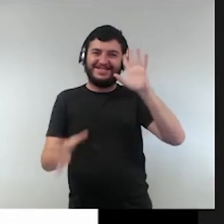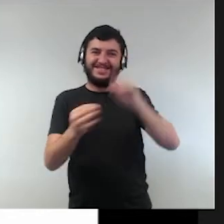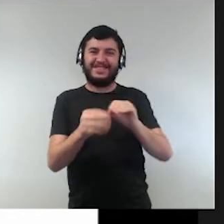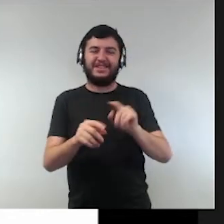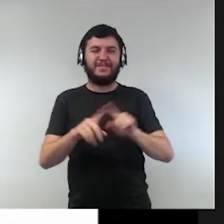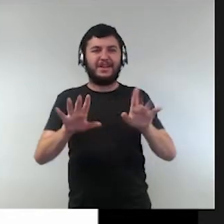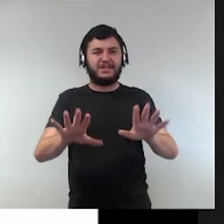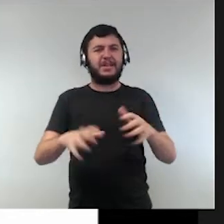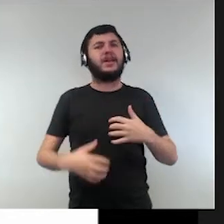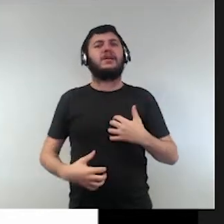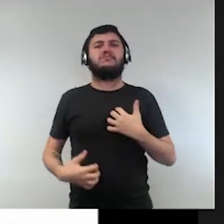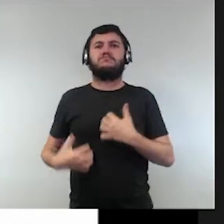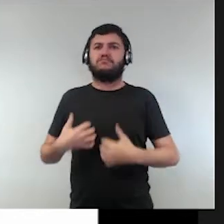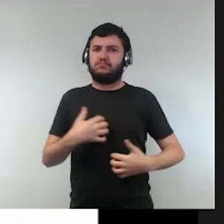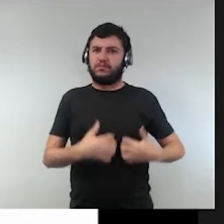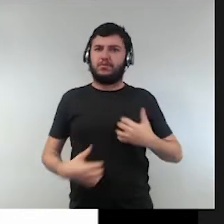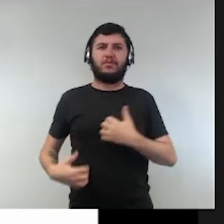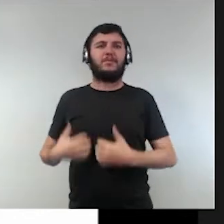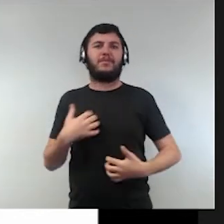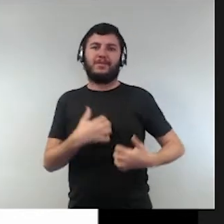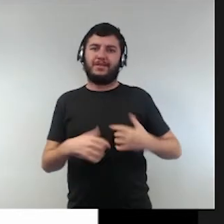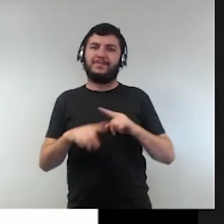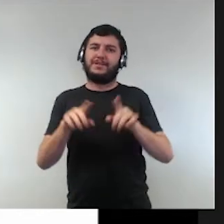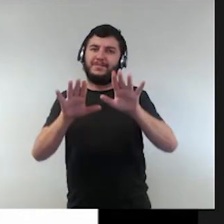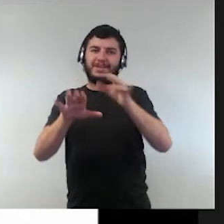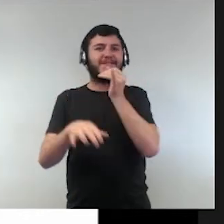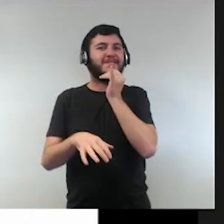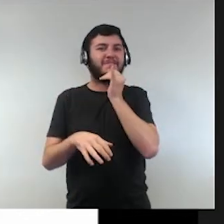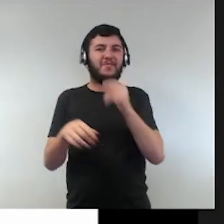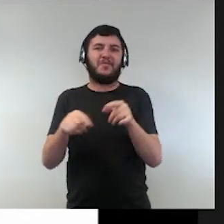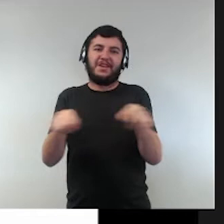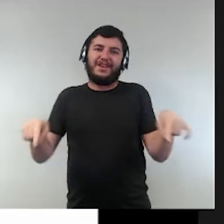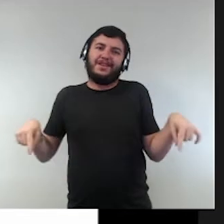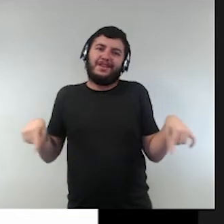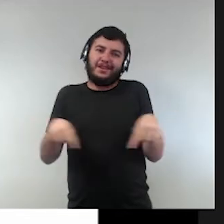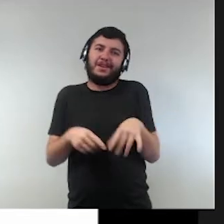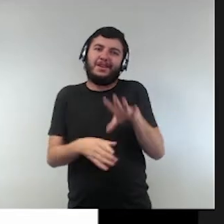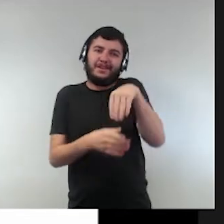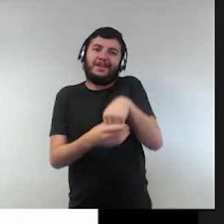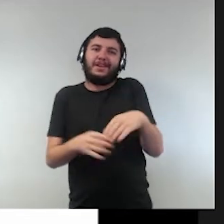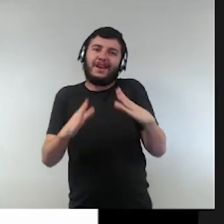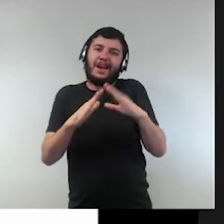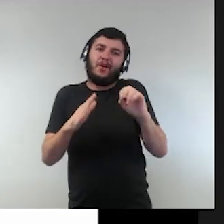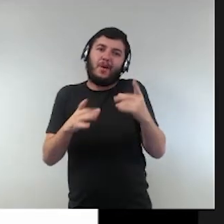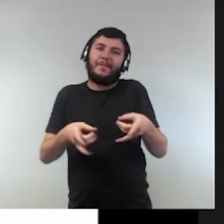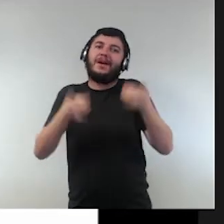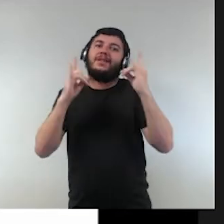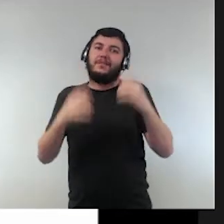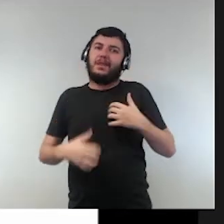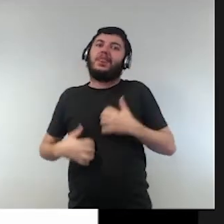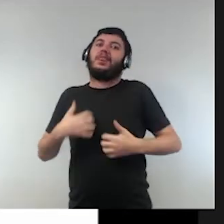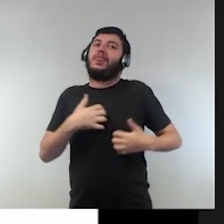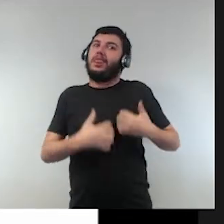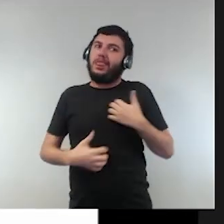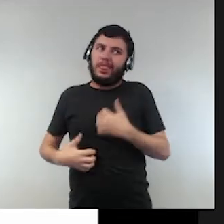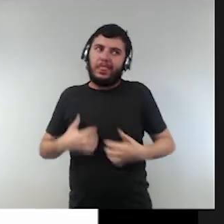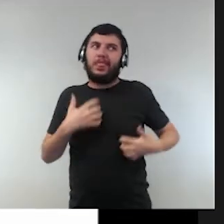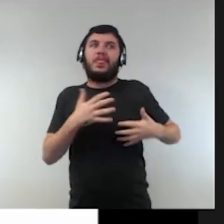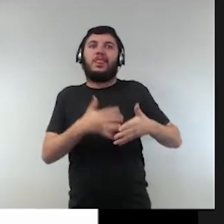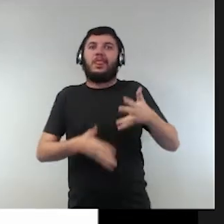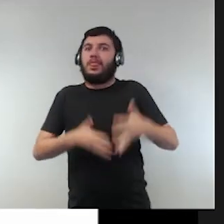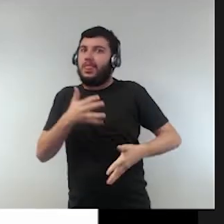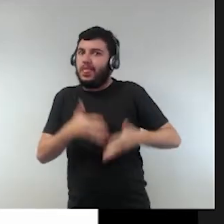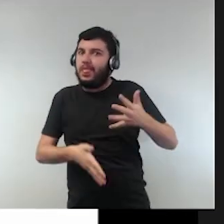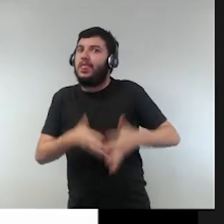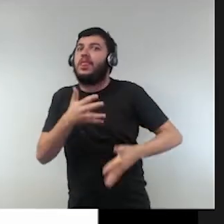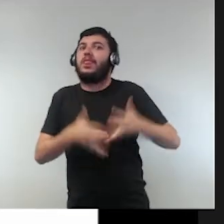dizer que não, mas entre 4 paredes vão dizer que incomoda. Isso também incomoda, não é? E isso aqui muitas